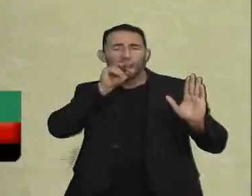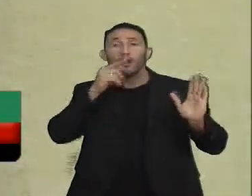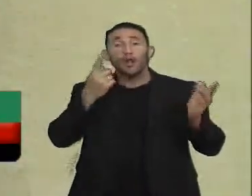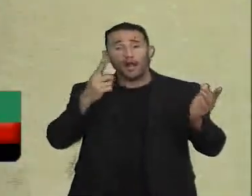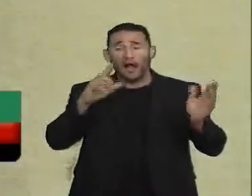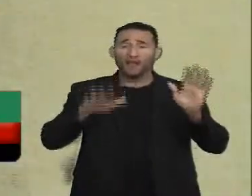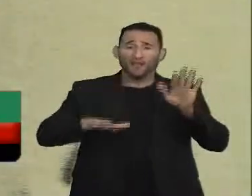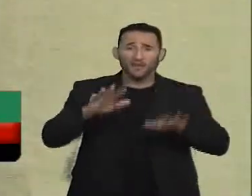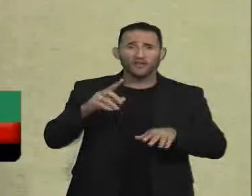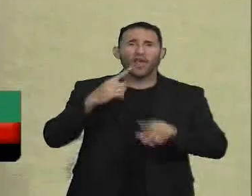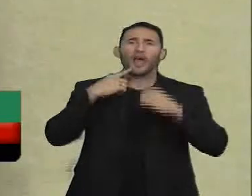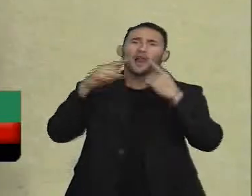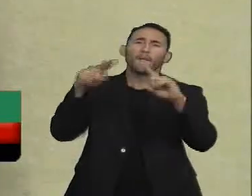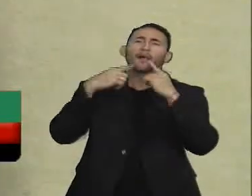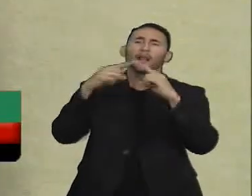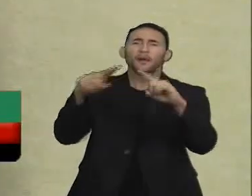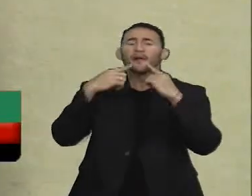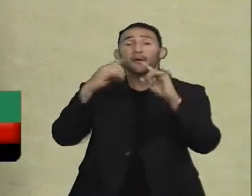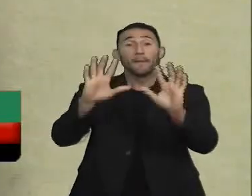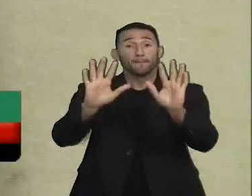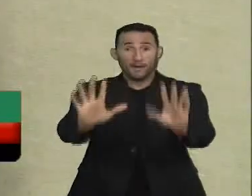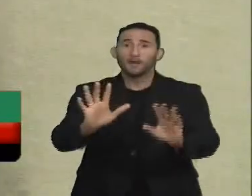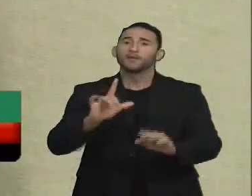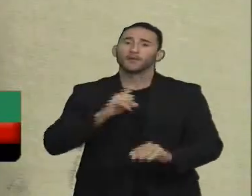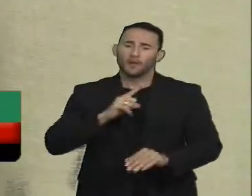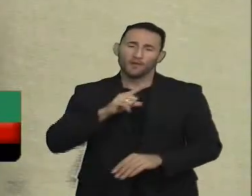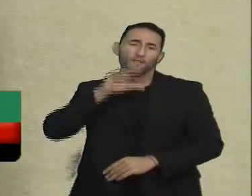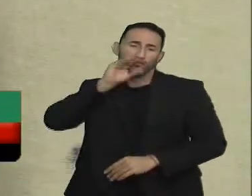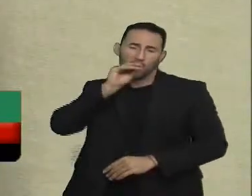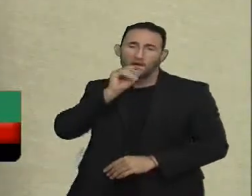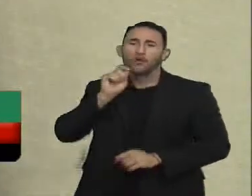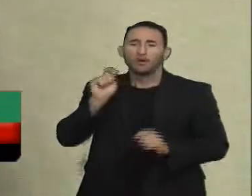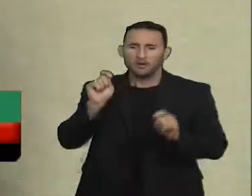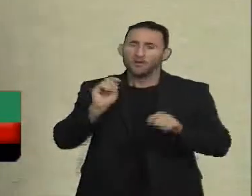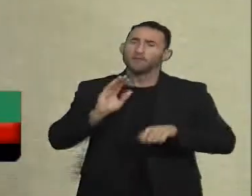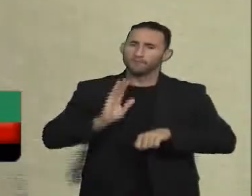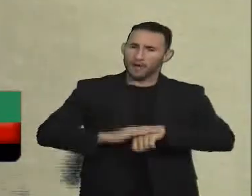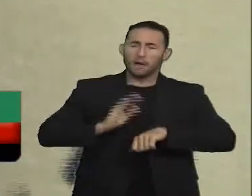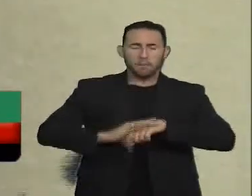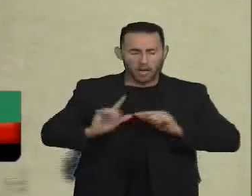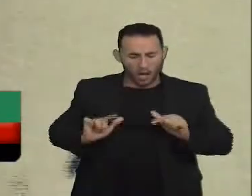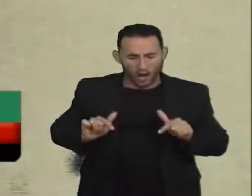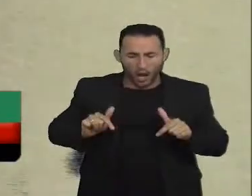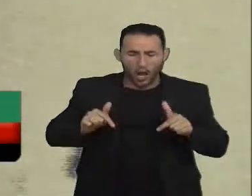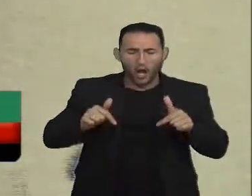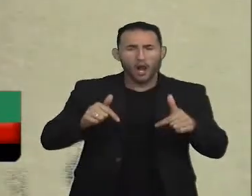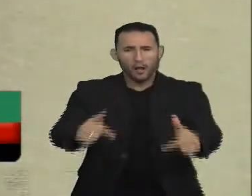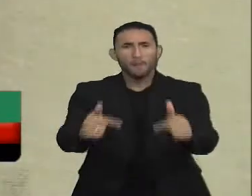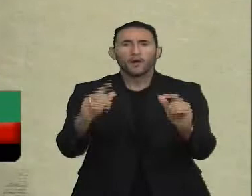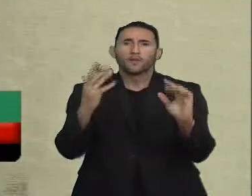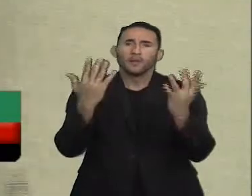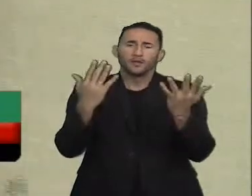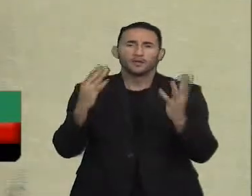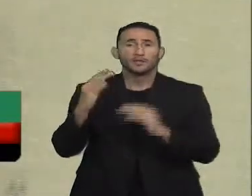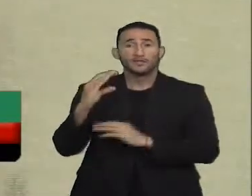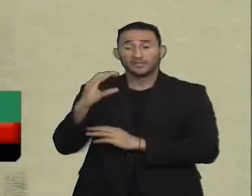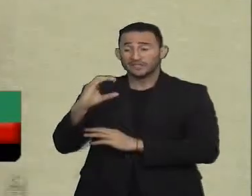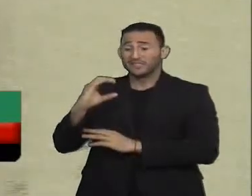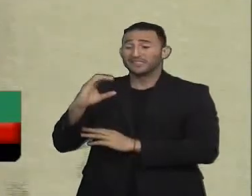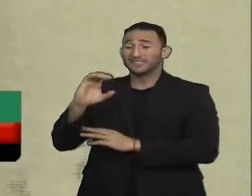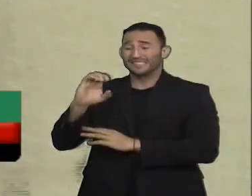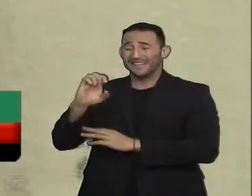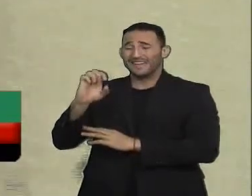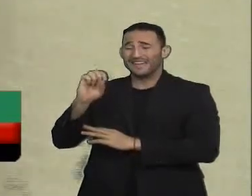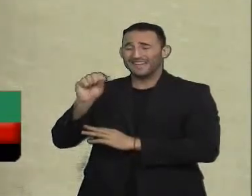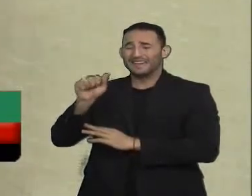reclamamos, mas tem pessoas que fazem a diferença. Então, parabéns, César, pelo trabalho. Eu não sei qual a dificuldade de